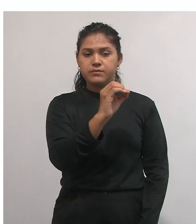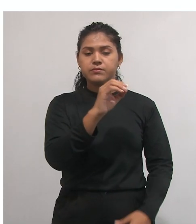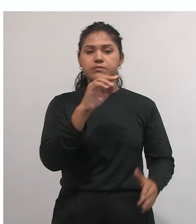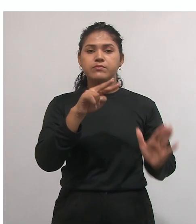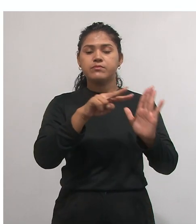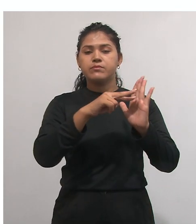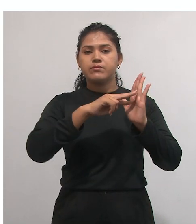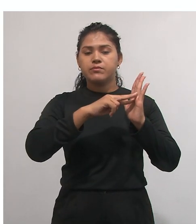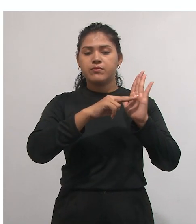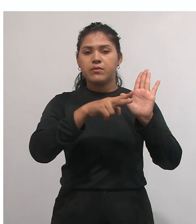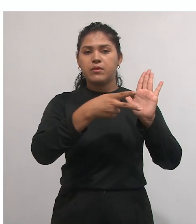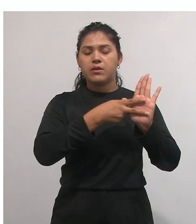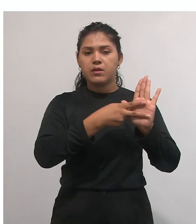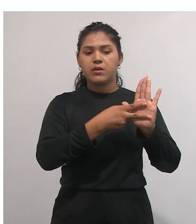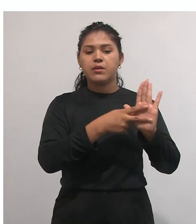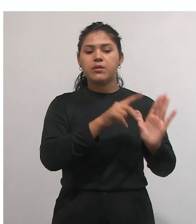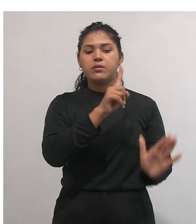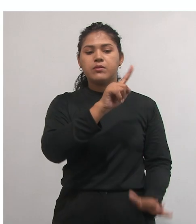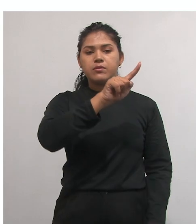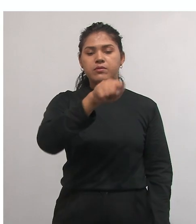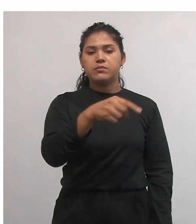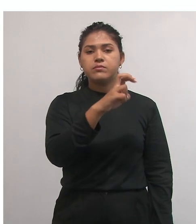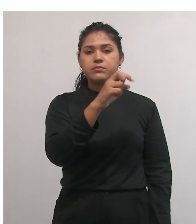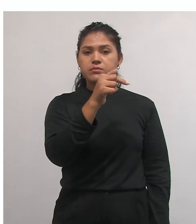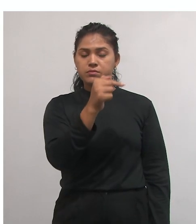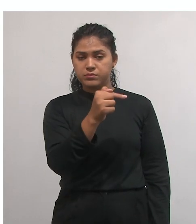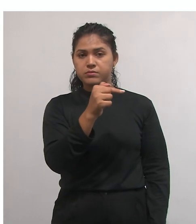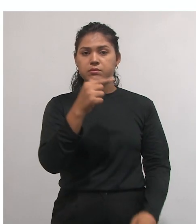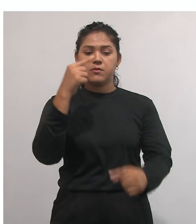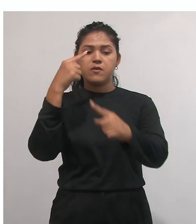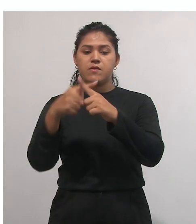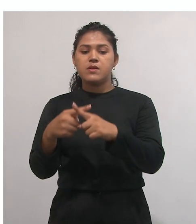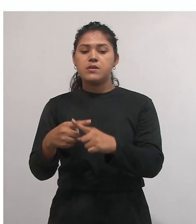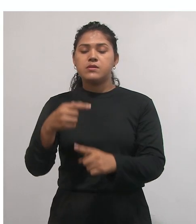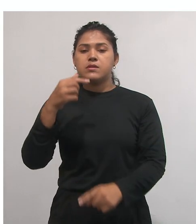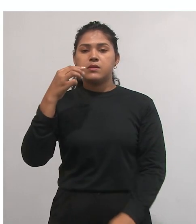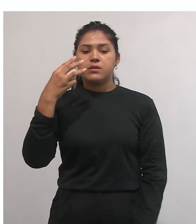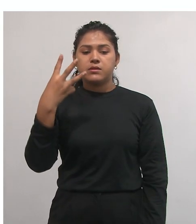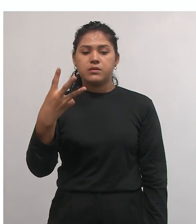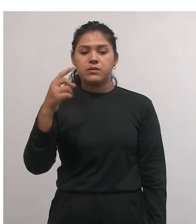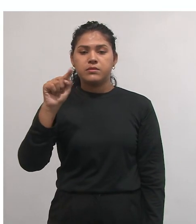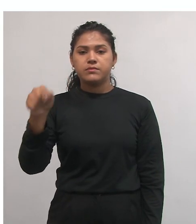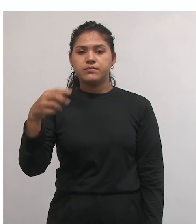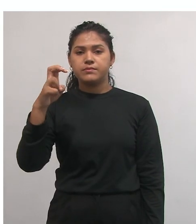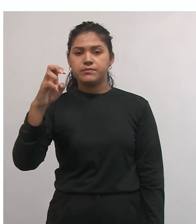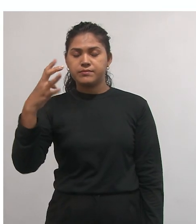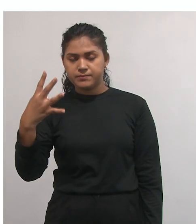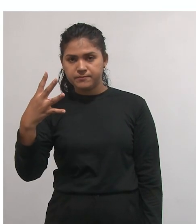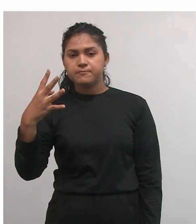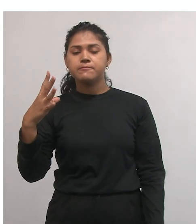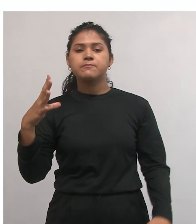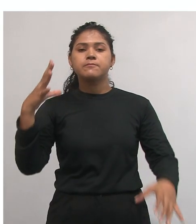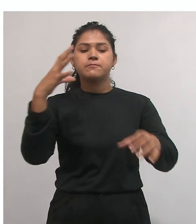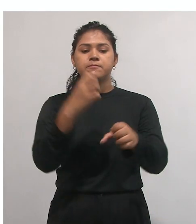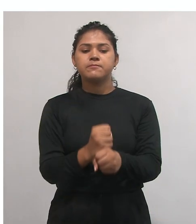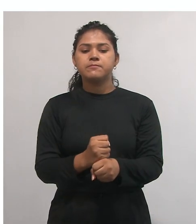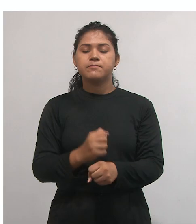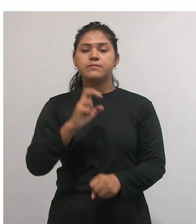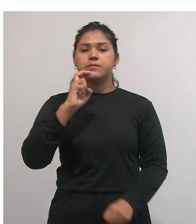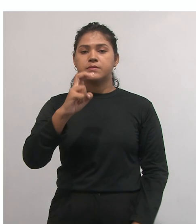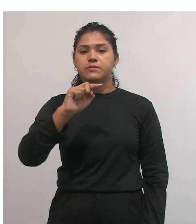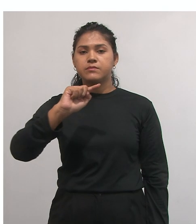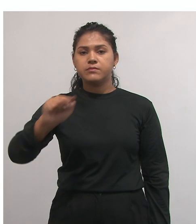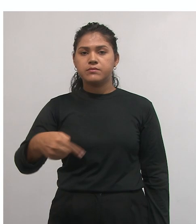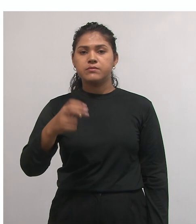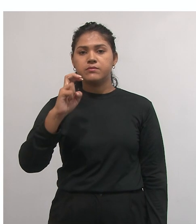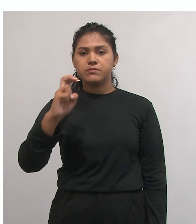63,60 vai dar 1,57, vezes o custo base, vai me dar um preço de venda desejado